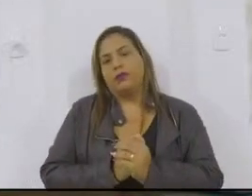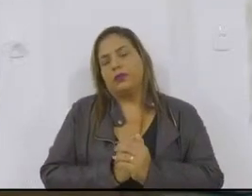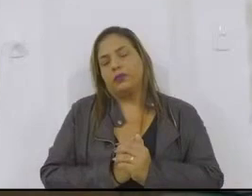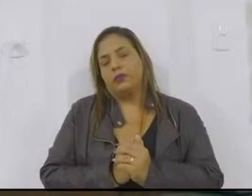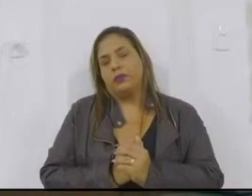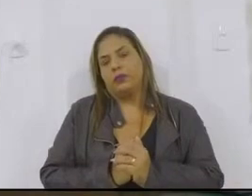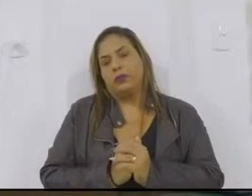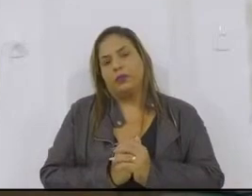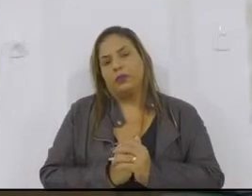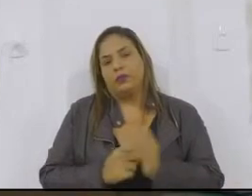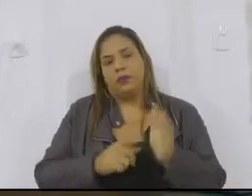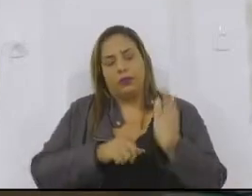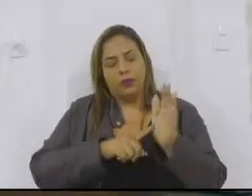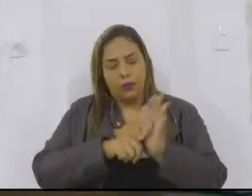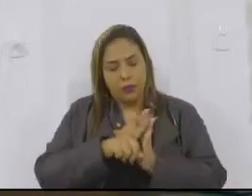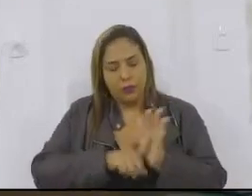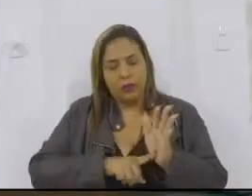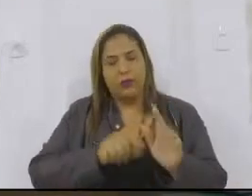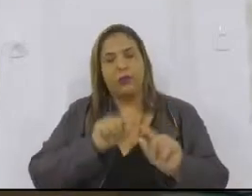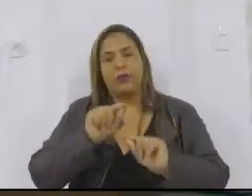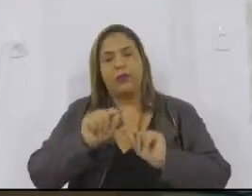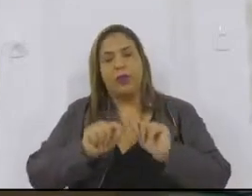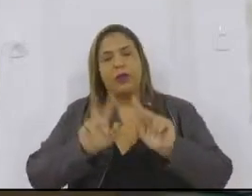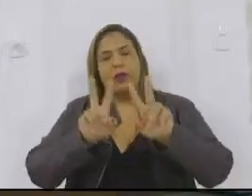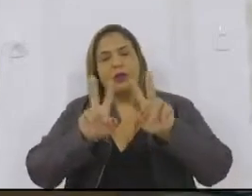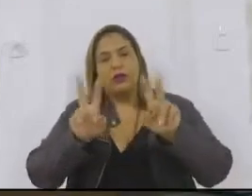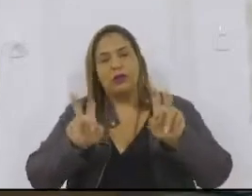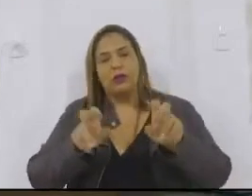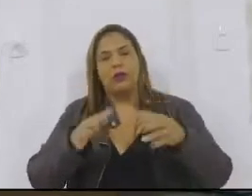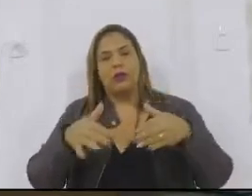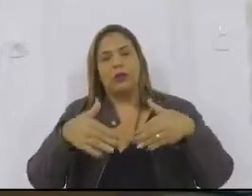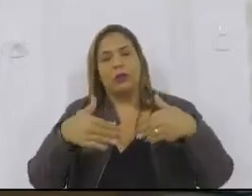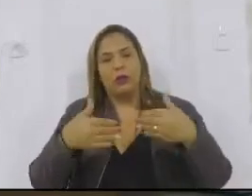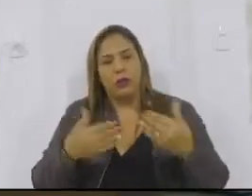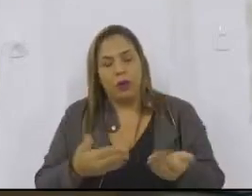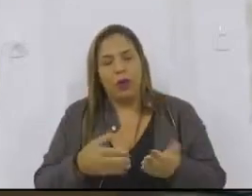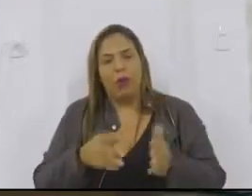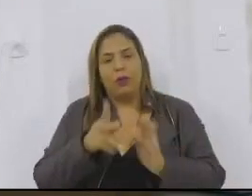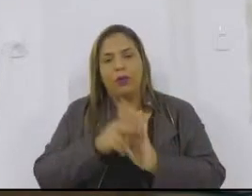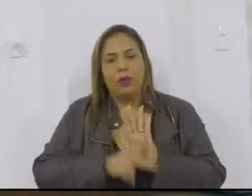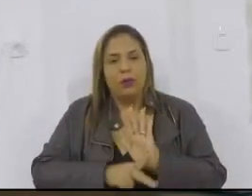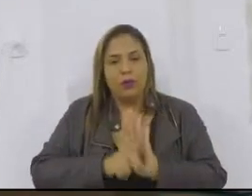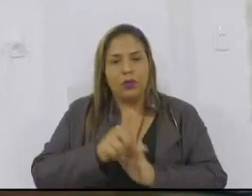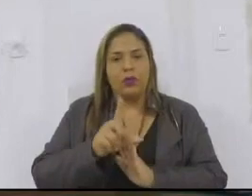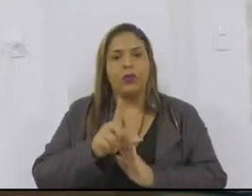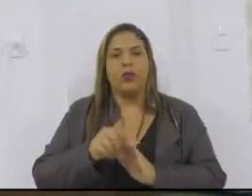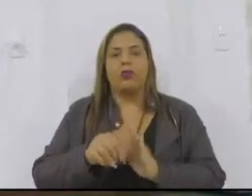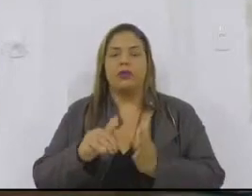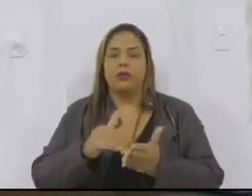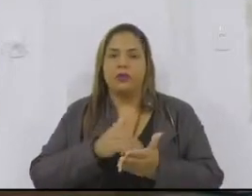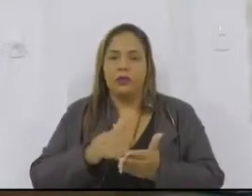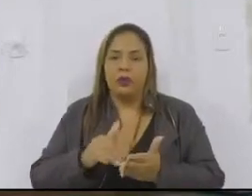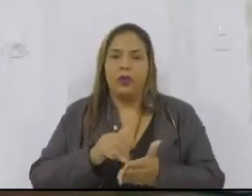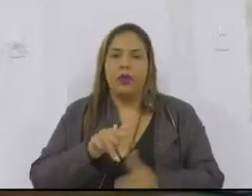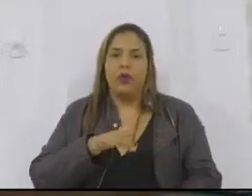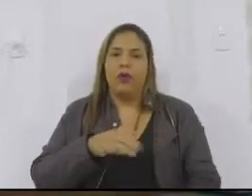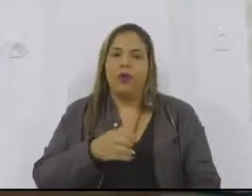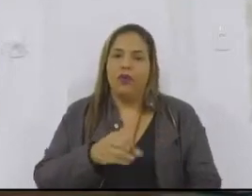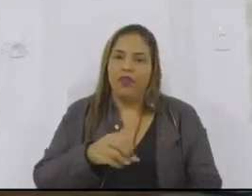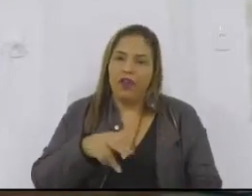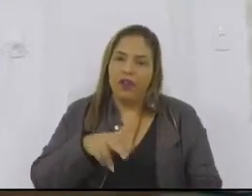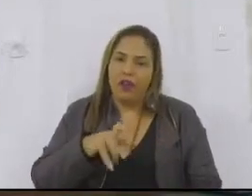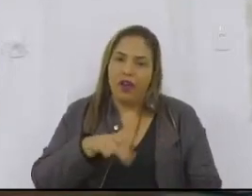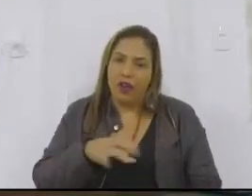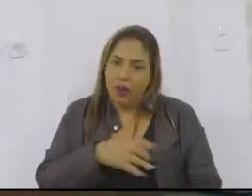Em análise do que se trata o projeto de lei visando o remanejamento de dotação orçamentária da Secretaria de Governo para a Secretaria de Obras